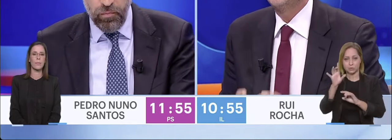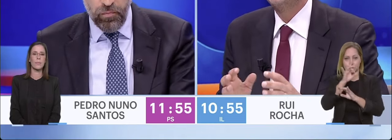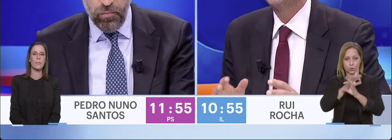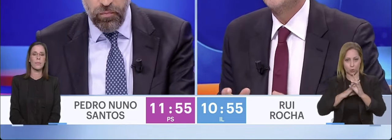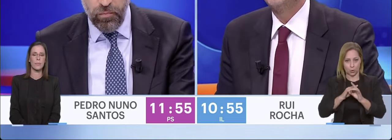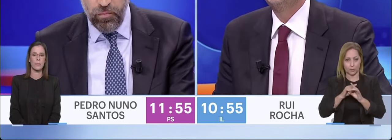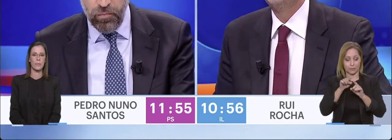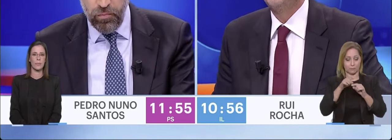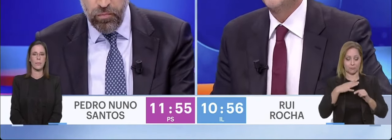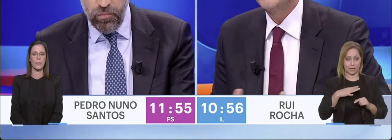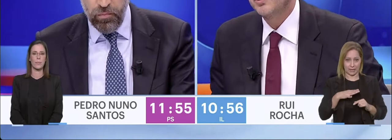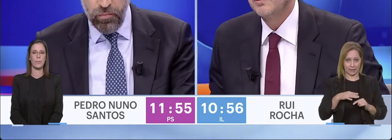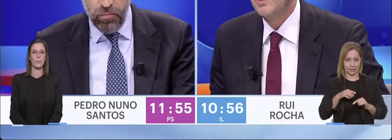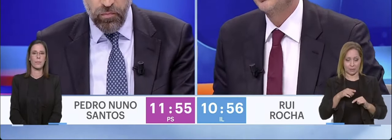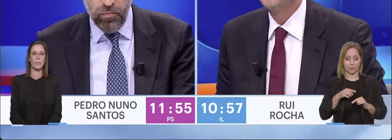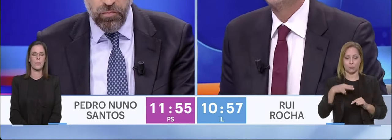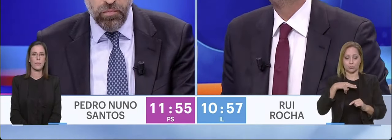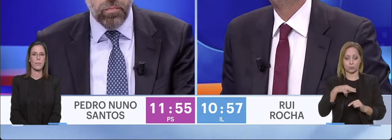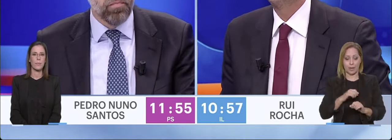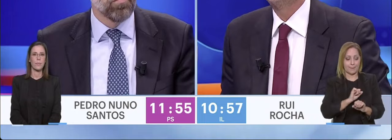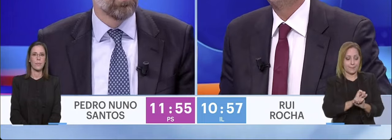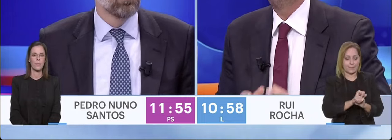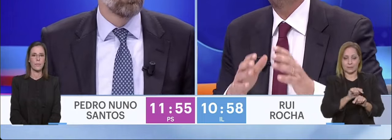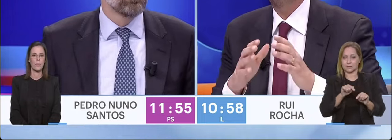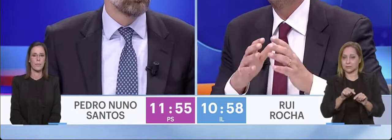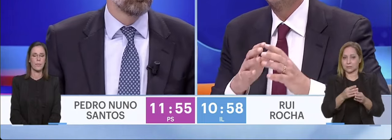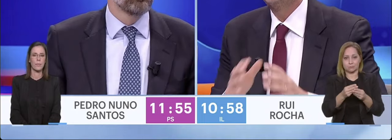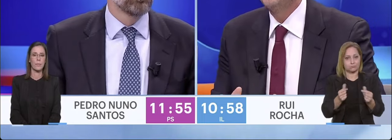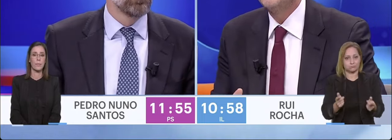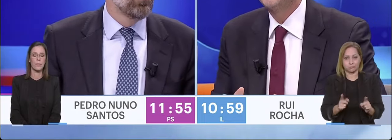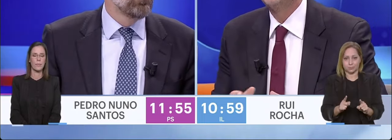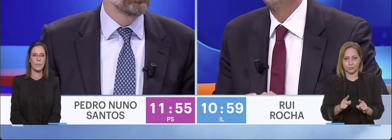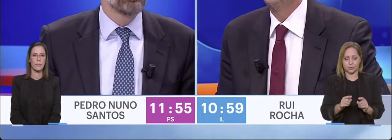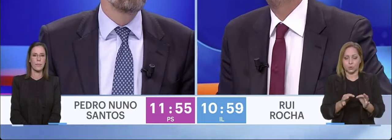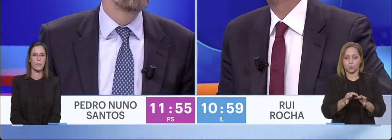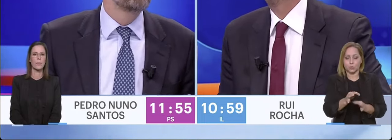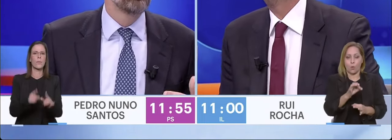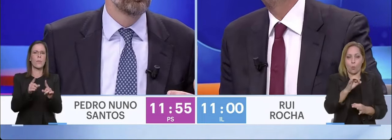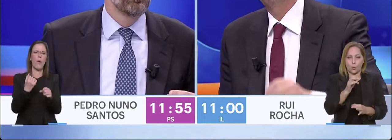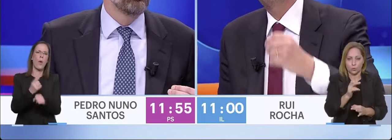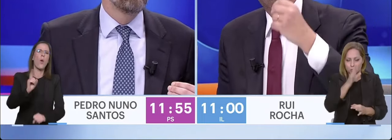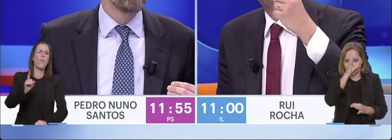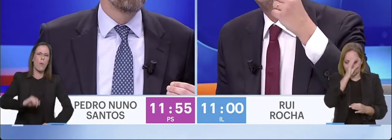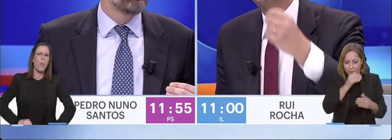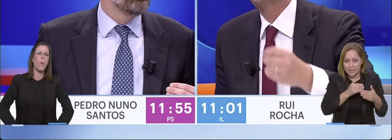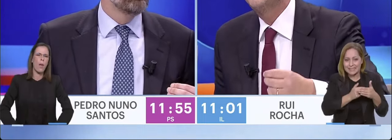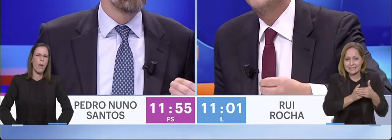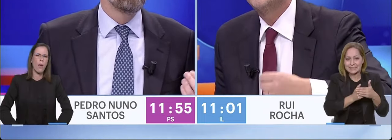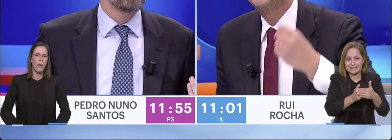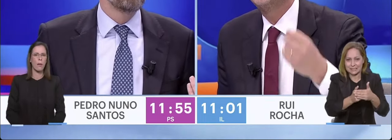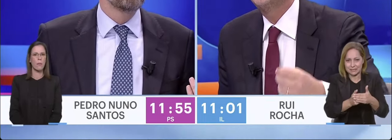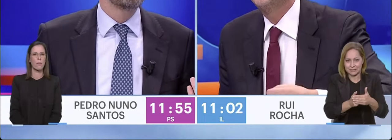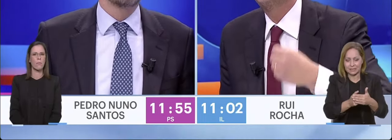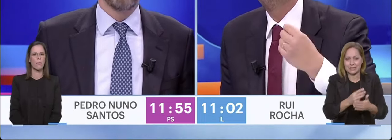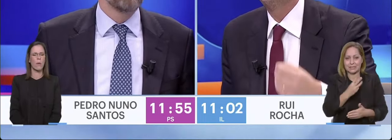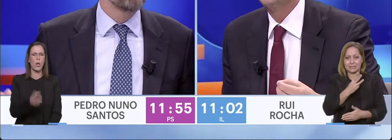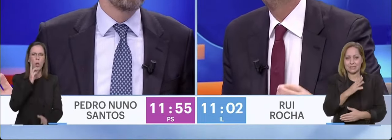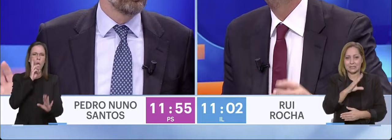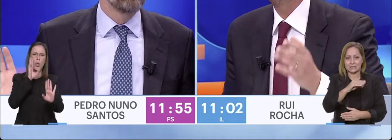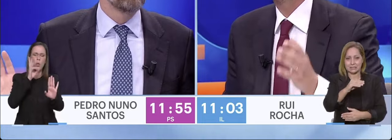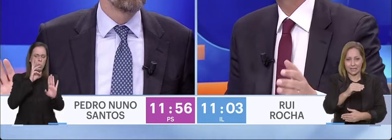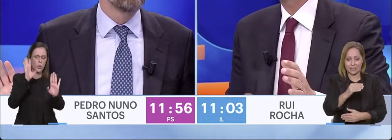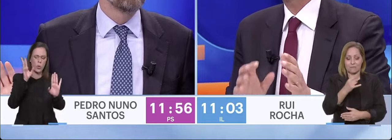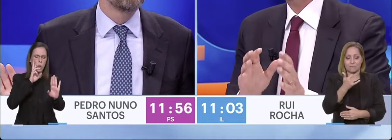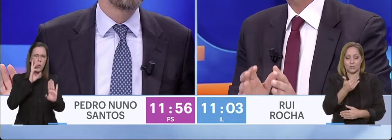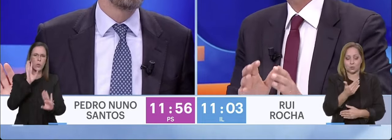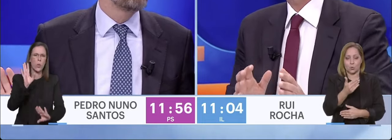Portugal querem que Portugal continue preso as soluções que não funcionam tiveram 8 anos no governo consos estiveram três décadas em três décadas 21